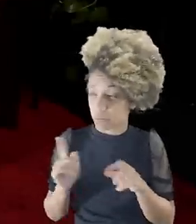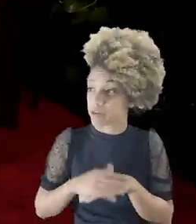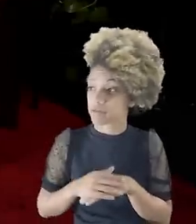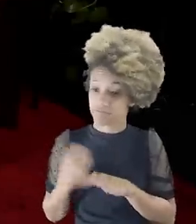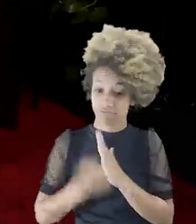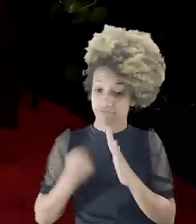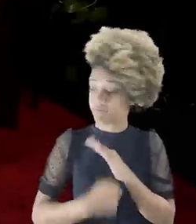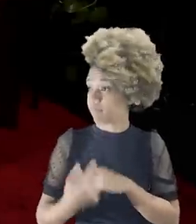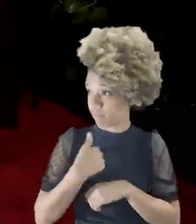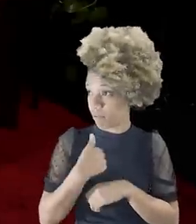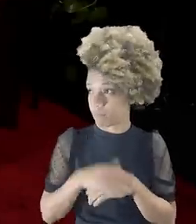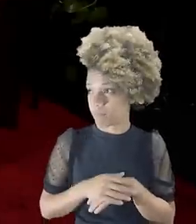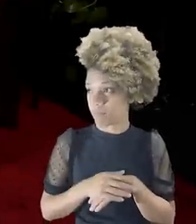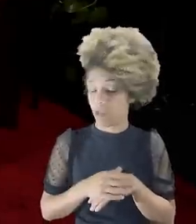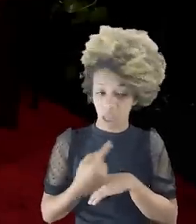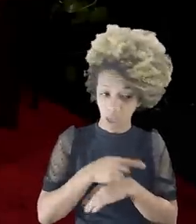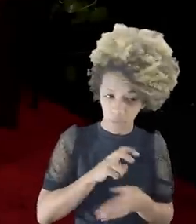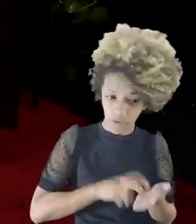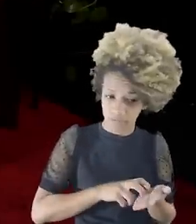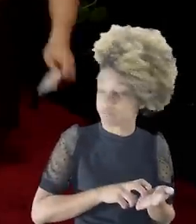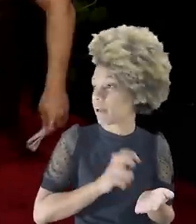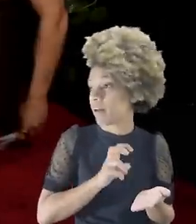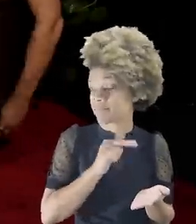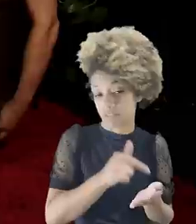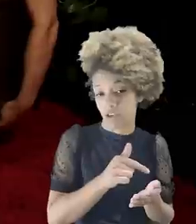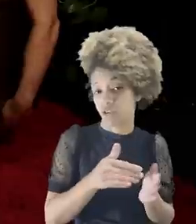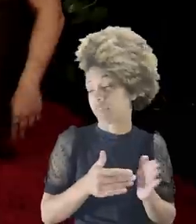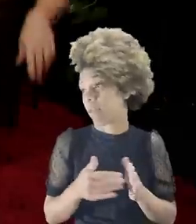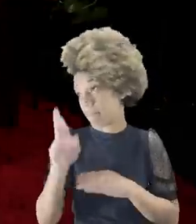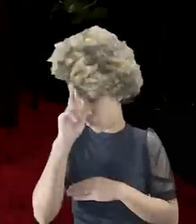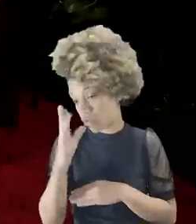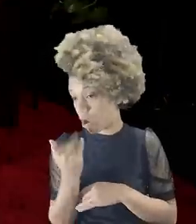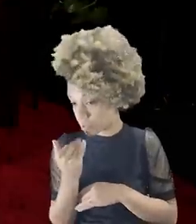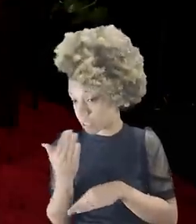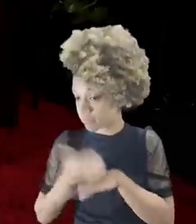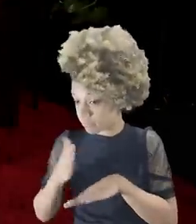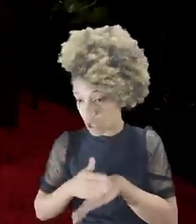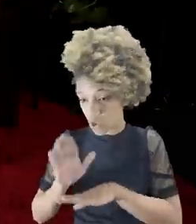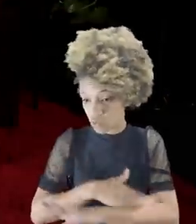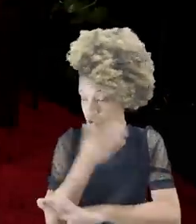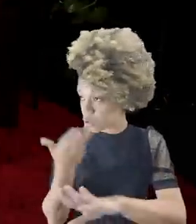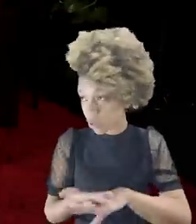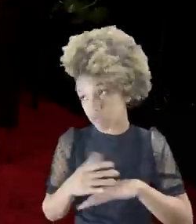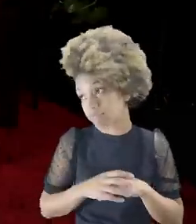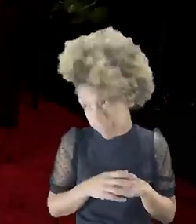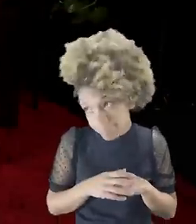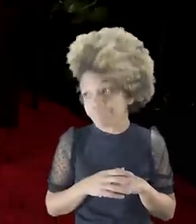era esse cara esse militante eu ia para escola de manhã das 7:30 almoçava no clube já ficava treinar o